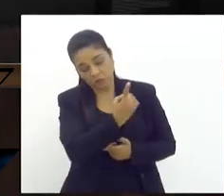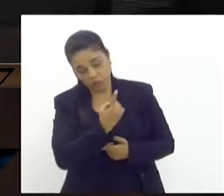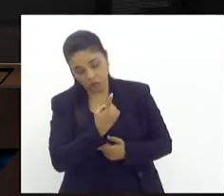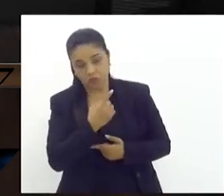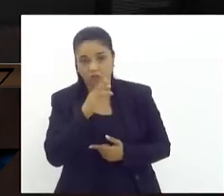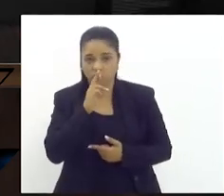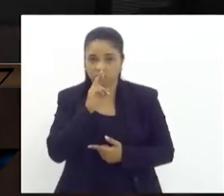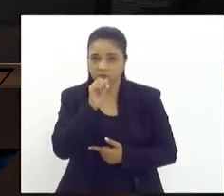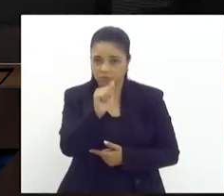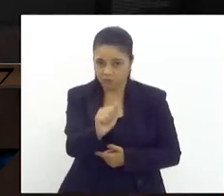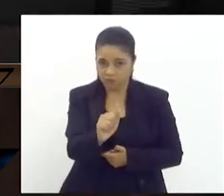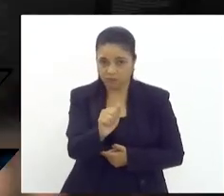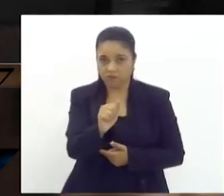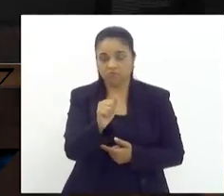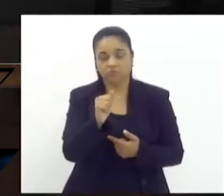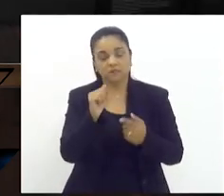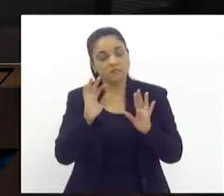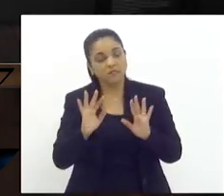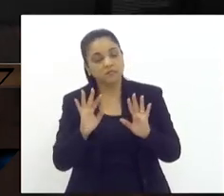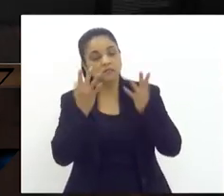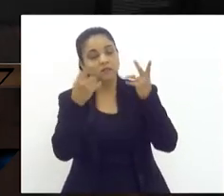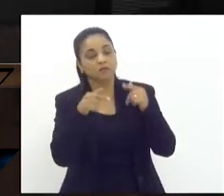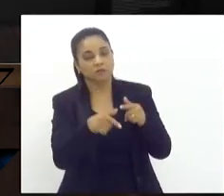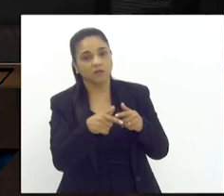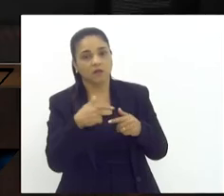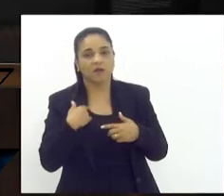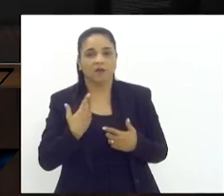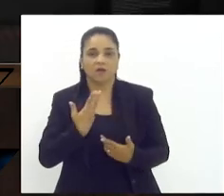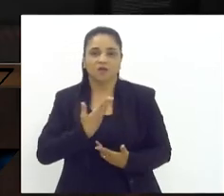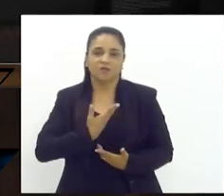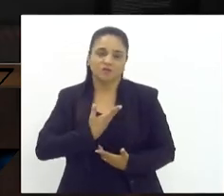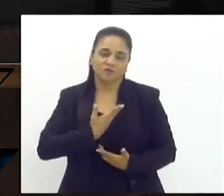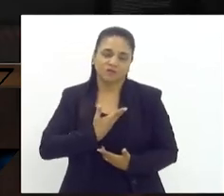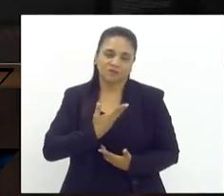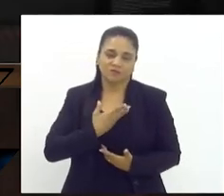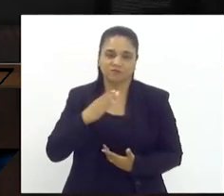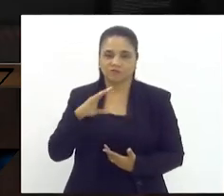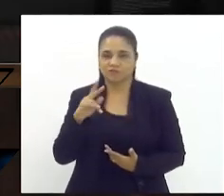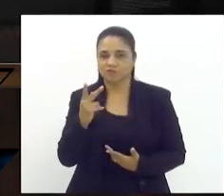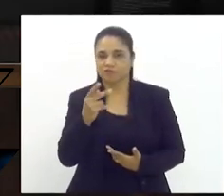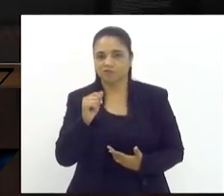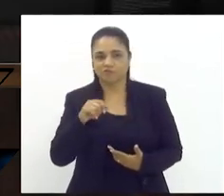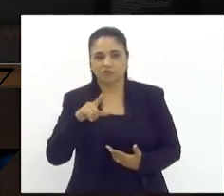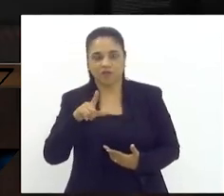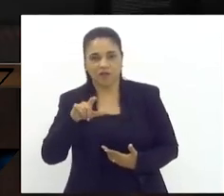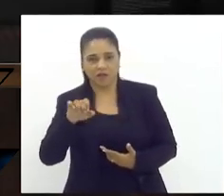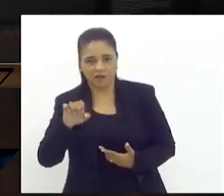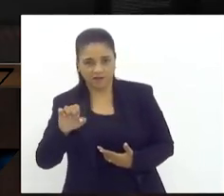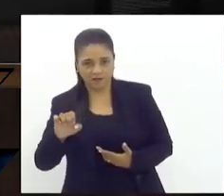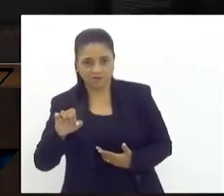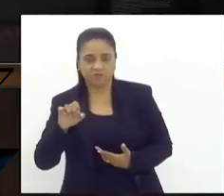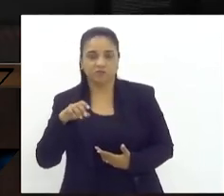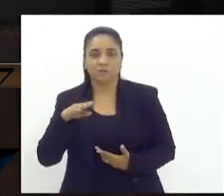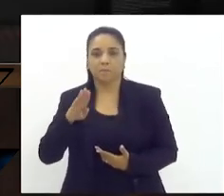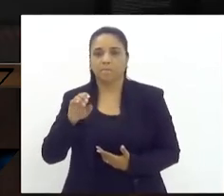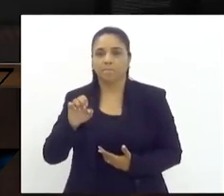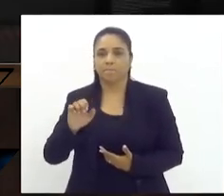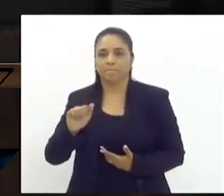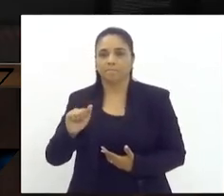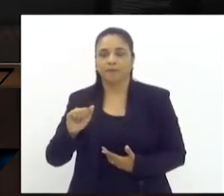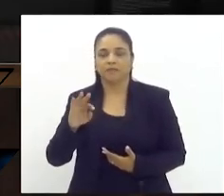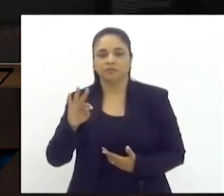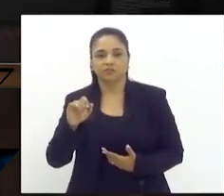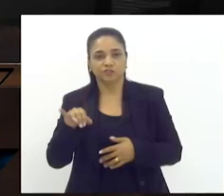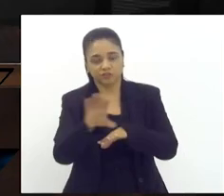saudade o nosso querido Charles Batista que hoje ocupa O lugar é de Conselheiro na agência